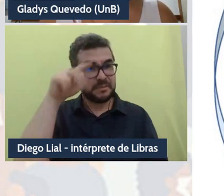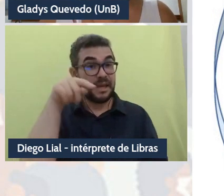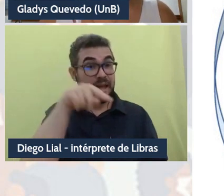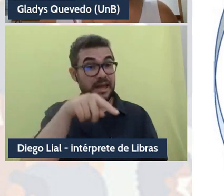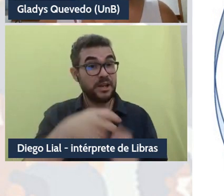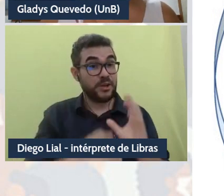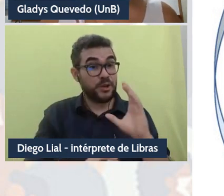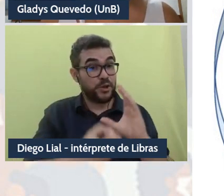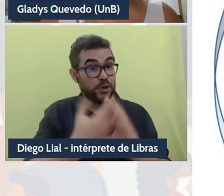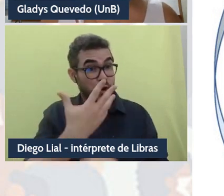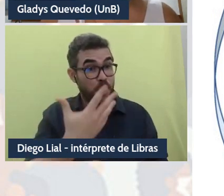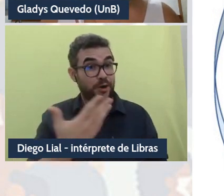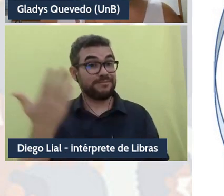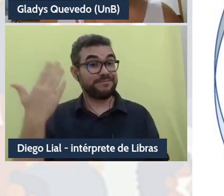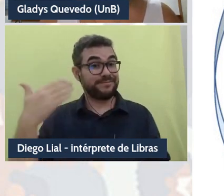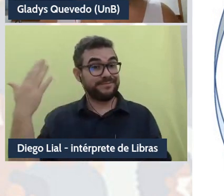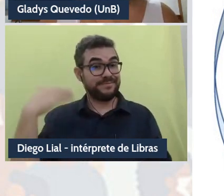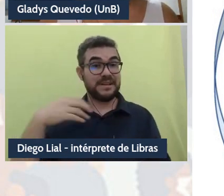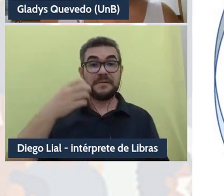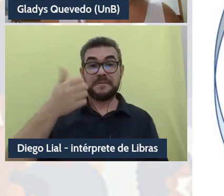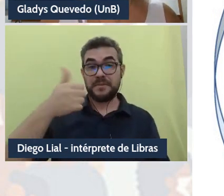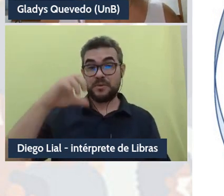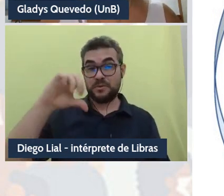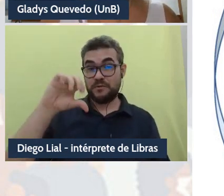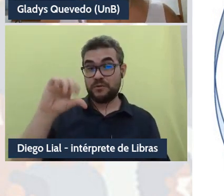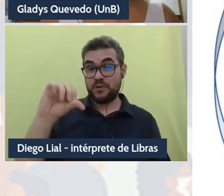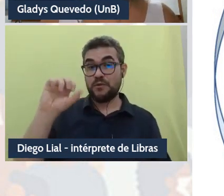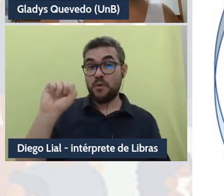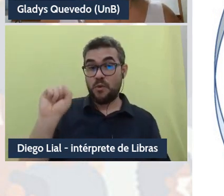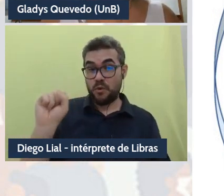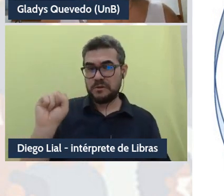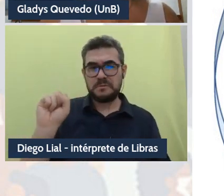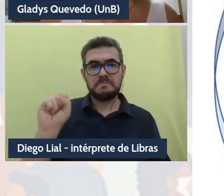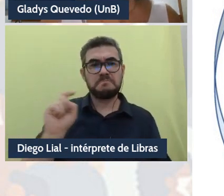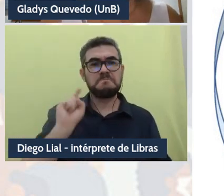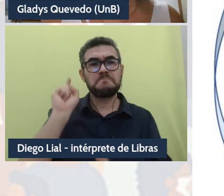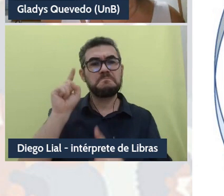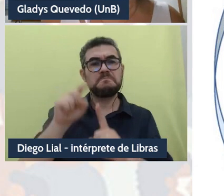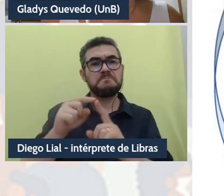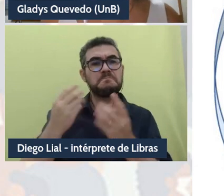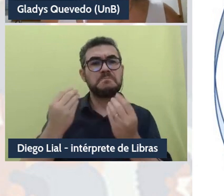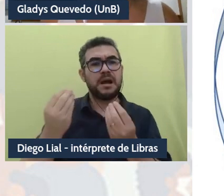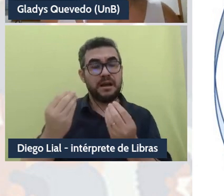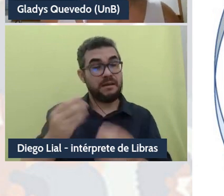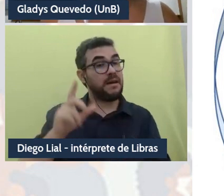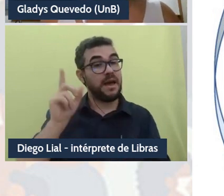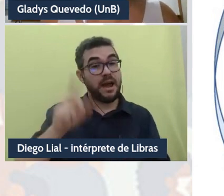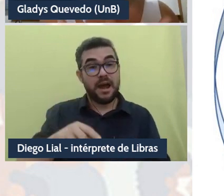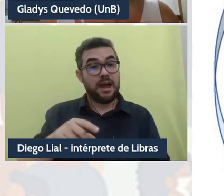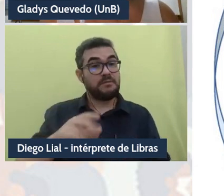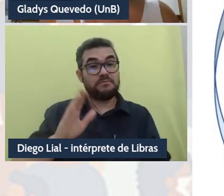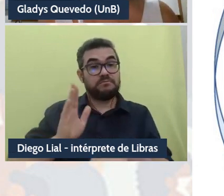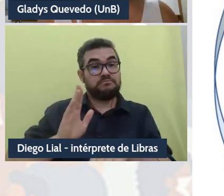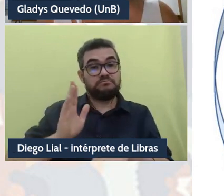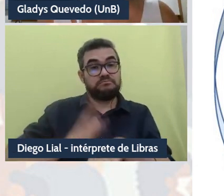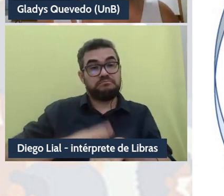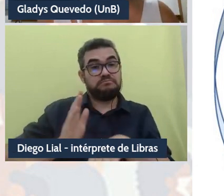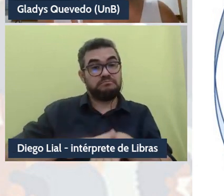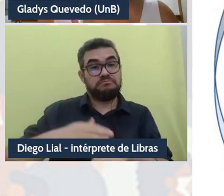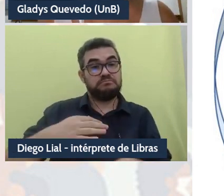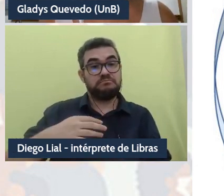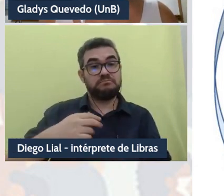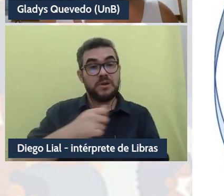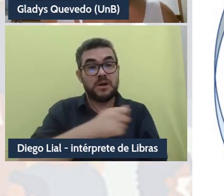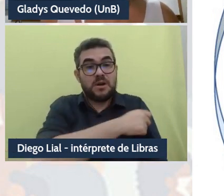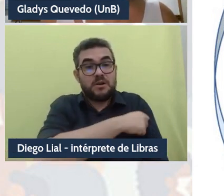1998, ele era um exame de saída, né? Era para ser feito de forma voluntária, pelos alunos egressos do ensino